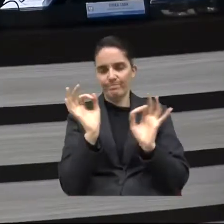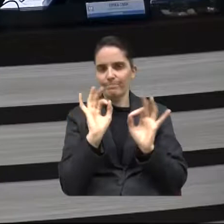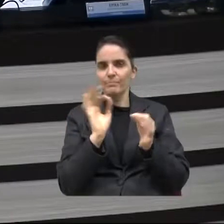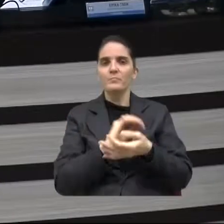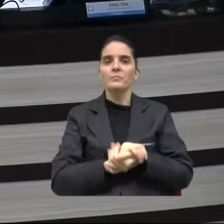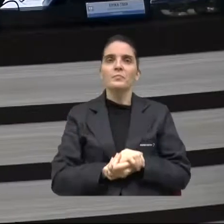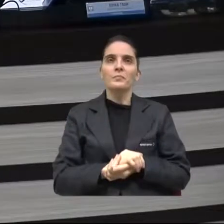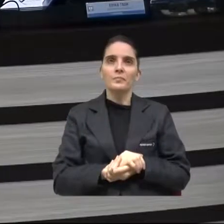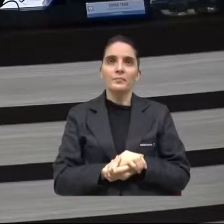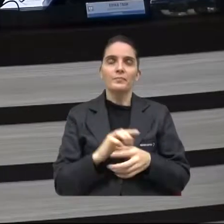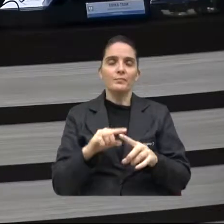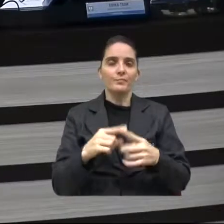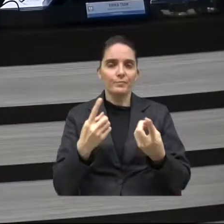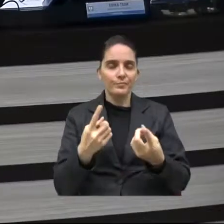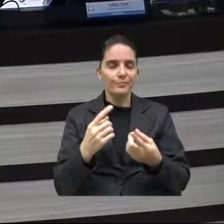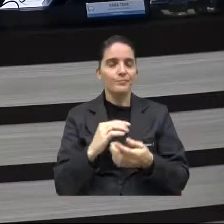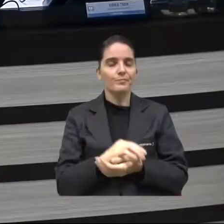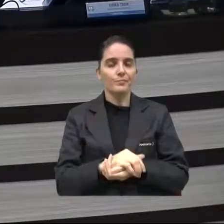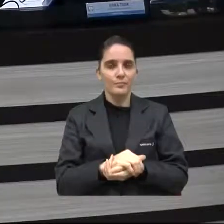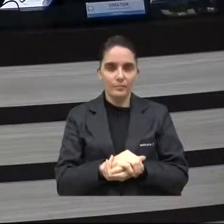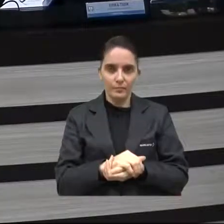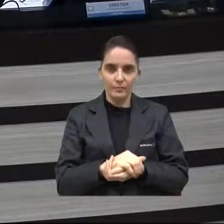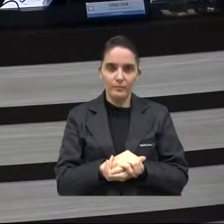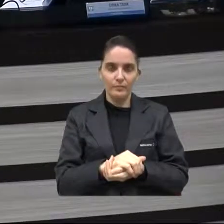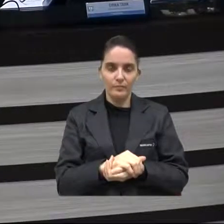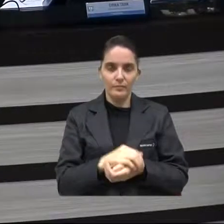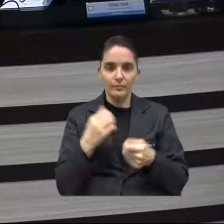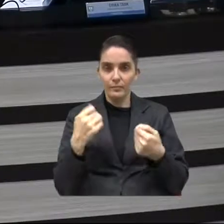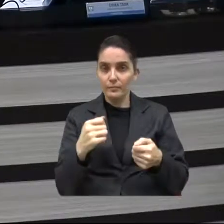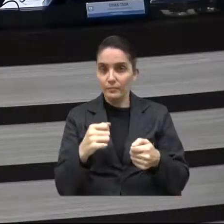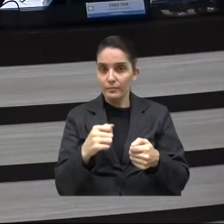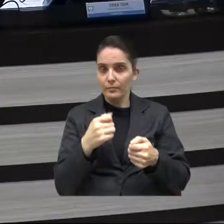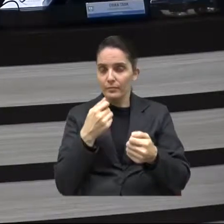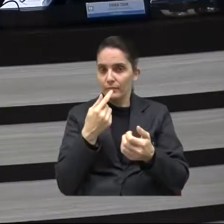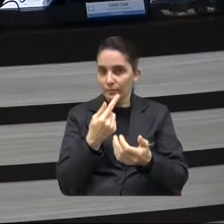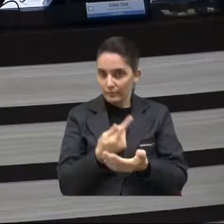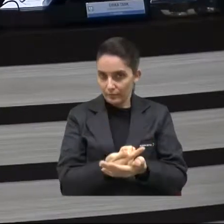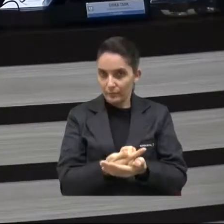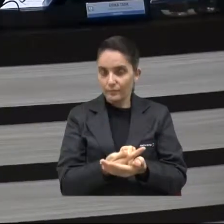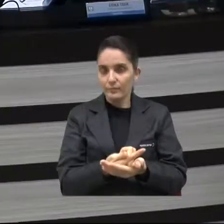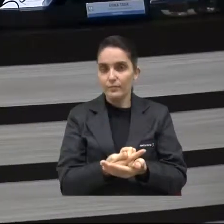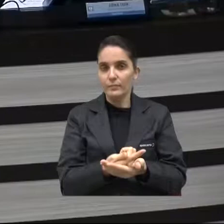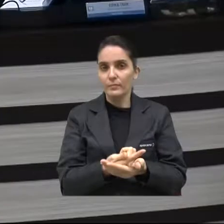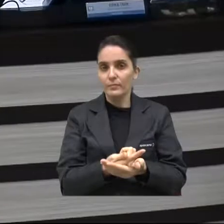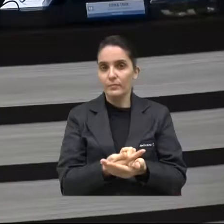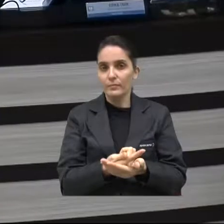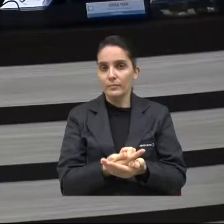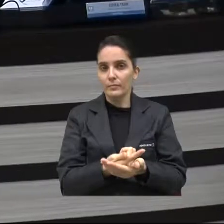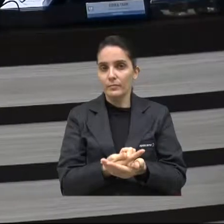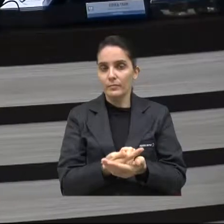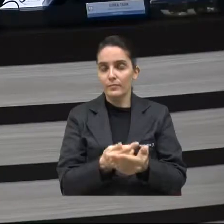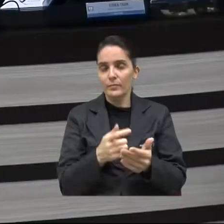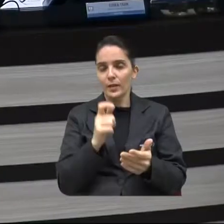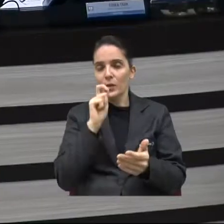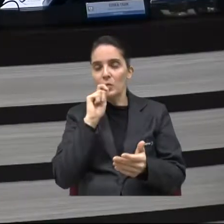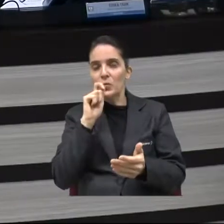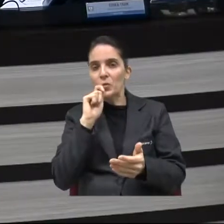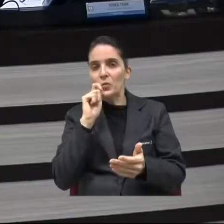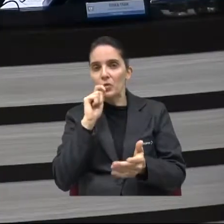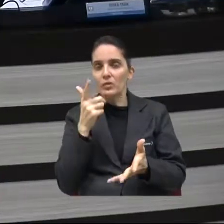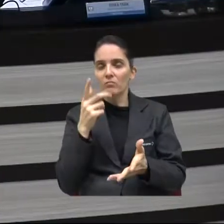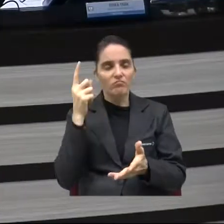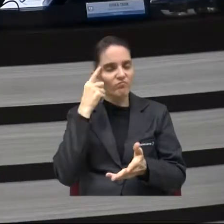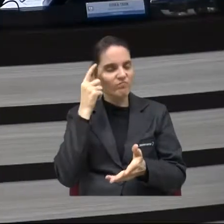esse daí é aquela história, precisa comprar infelizmente, né, umas pedrinhas de crack. Então, eles não